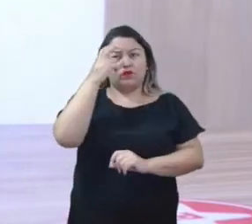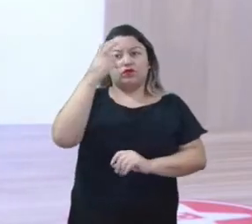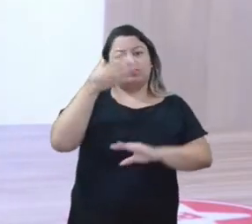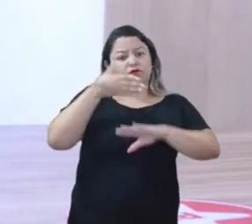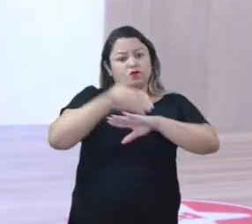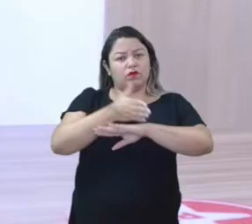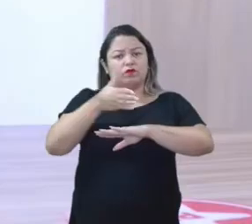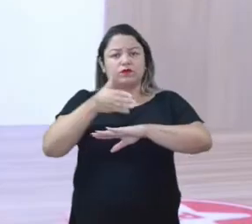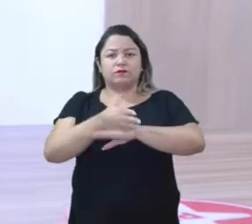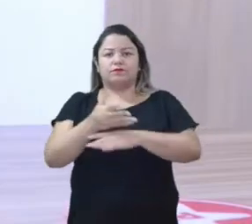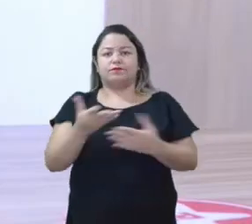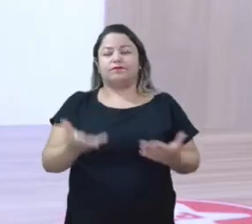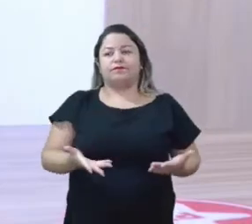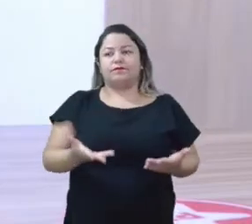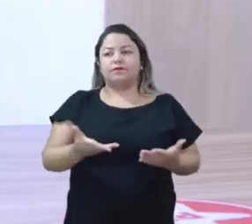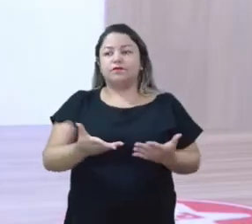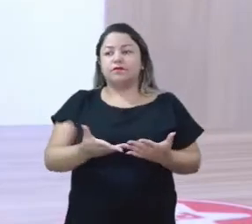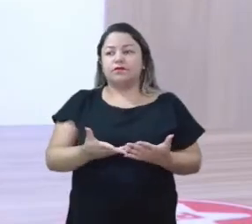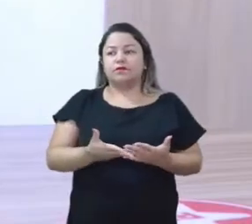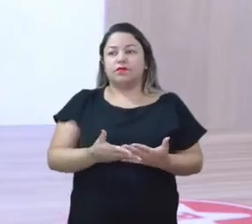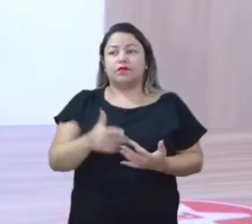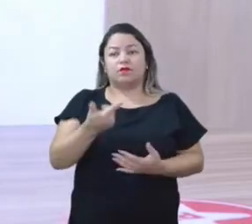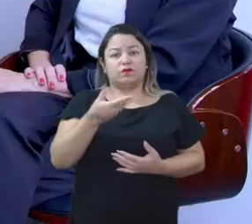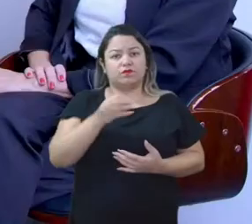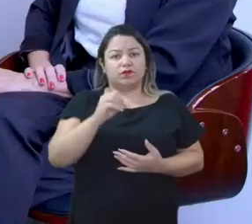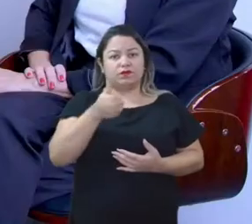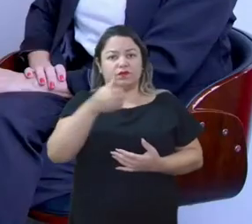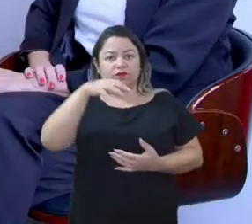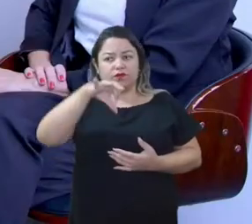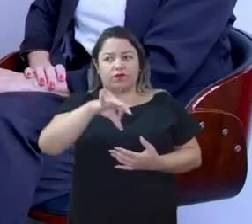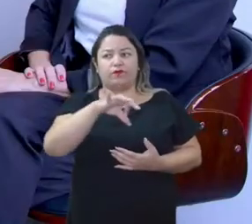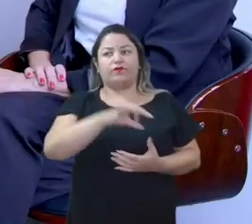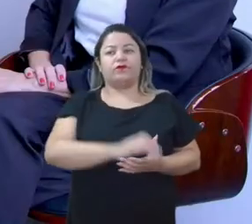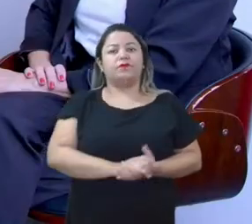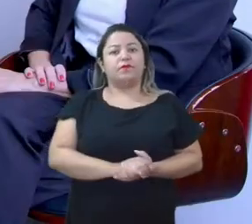fato, em 2019,